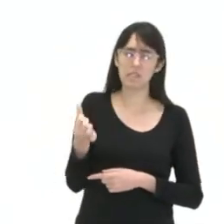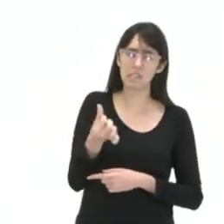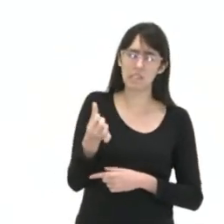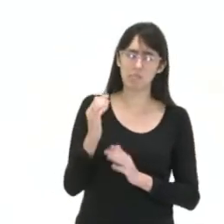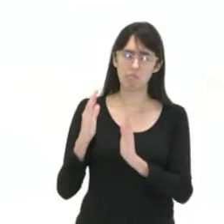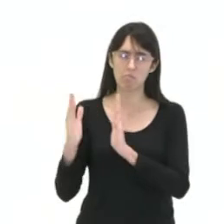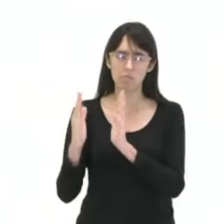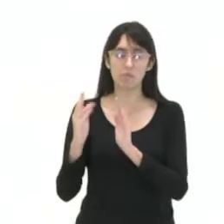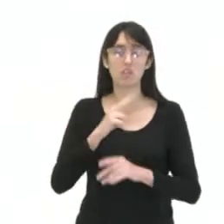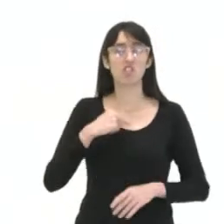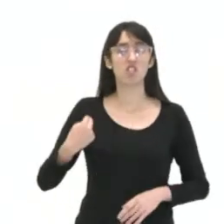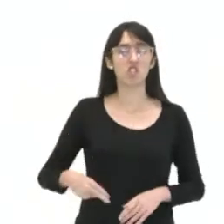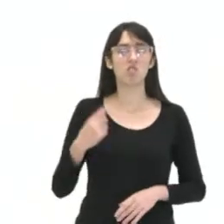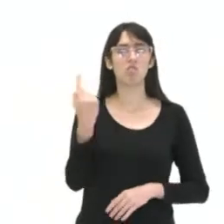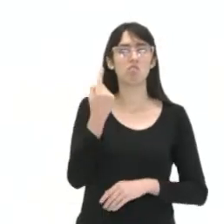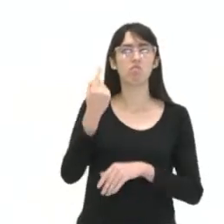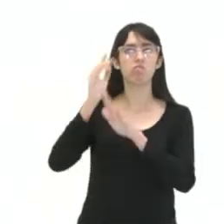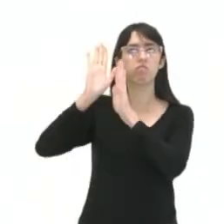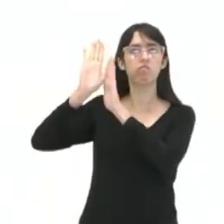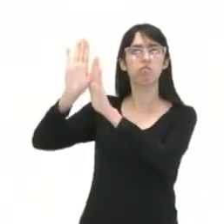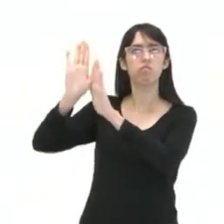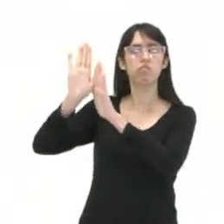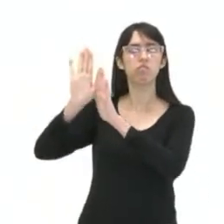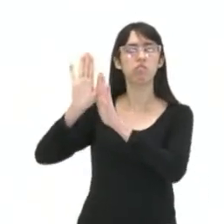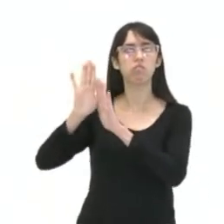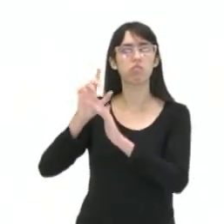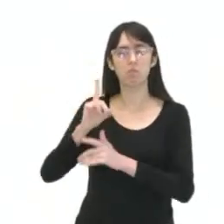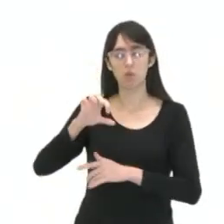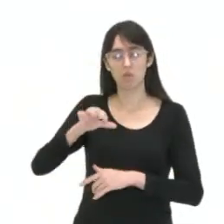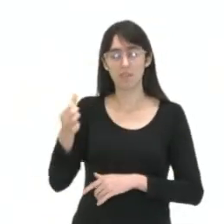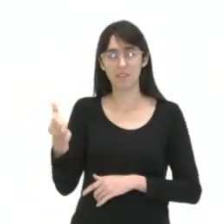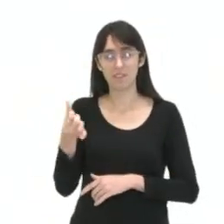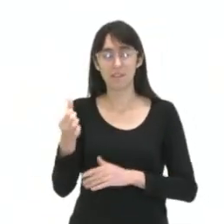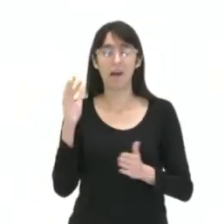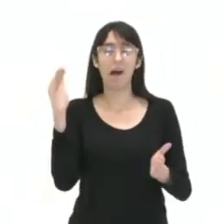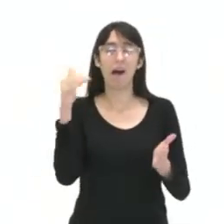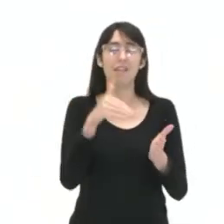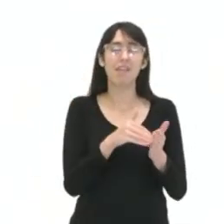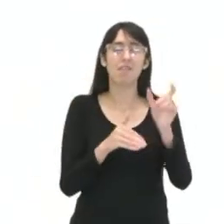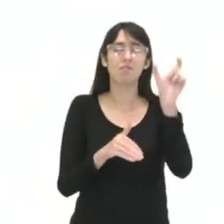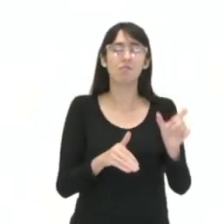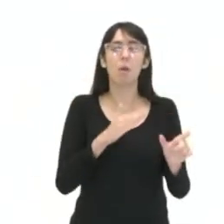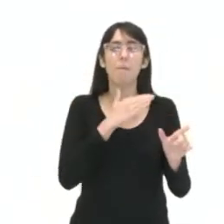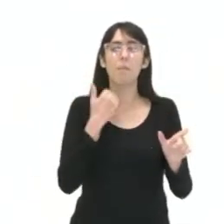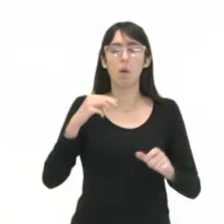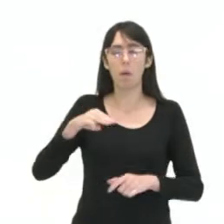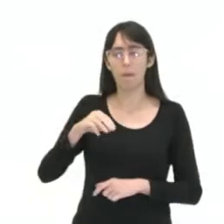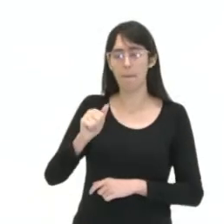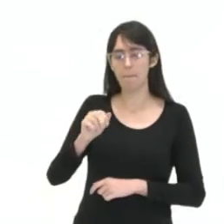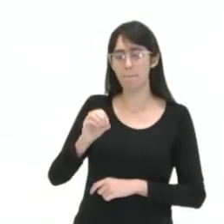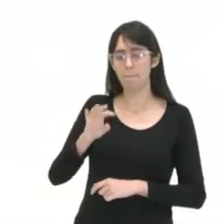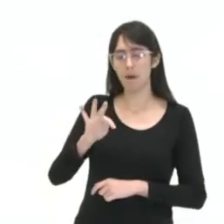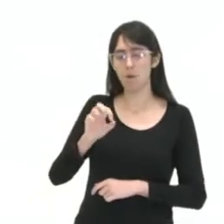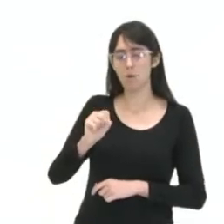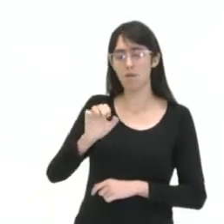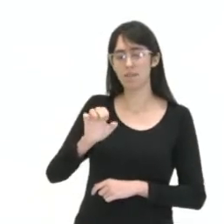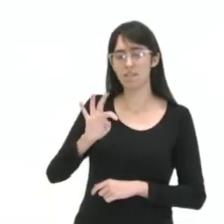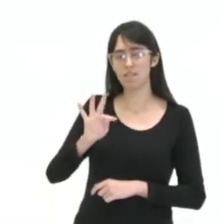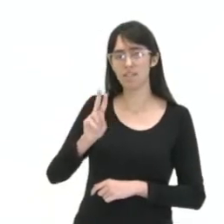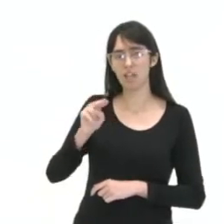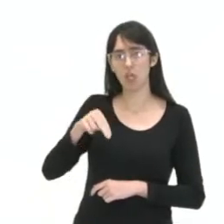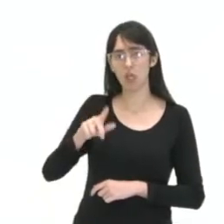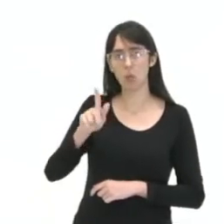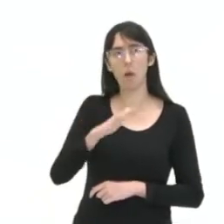esse momento de isolamento. De 1966 até a morte de Mao Tse-tung, em 1976,